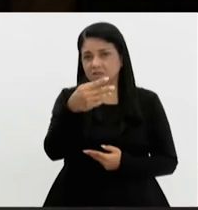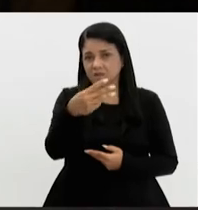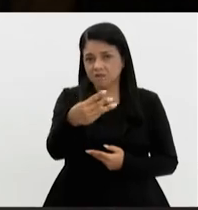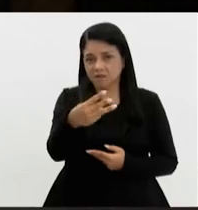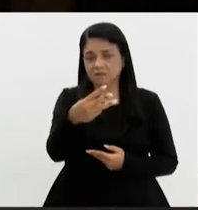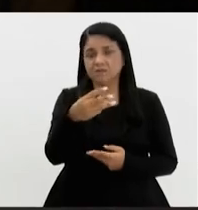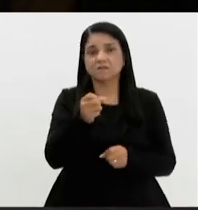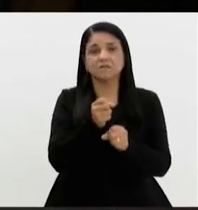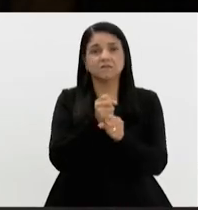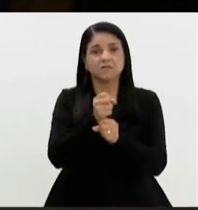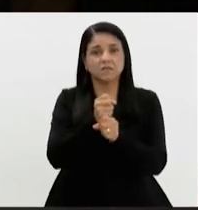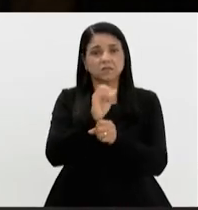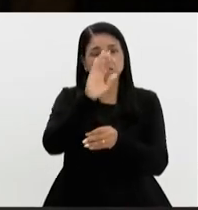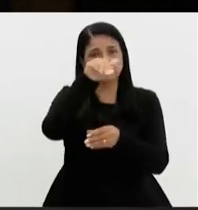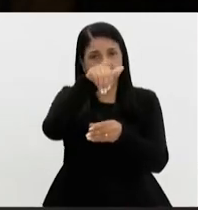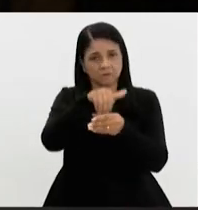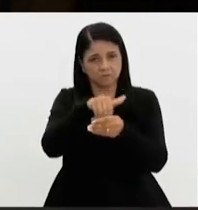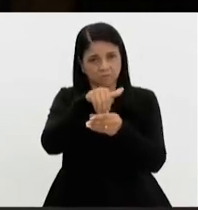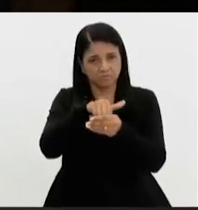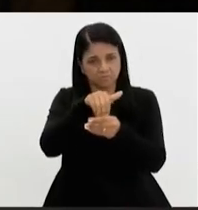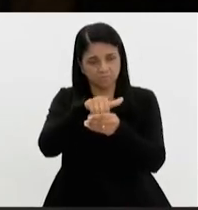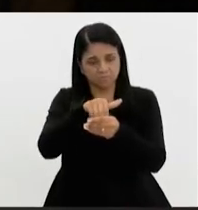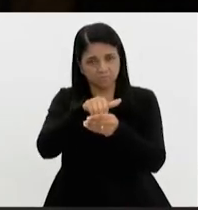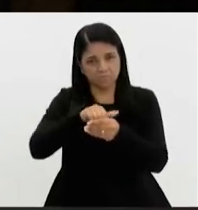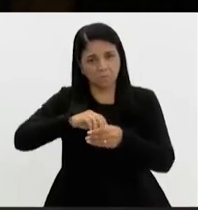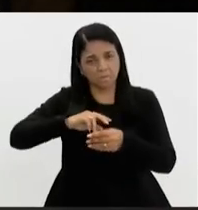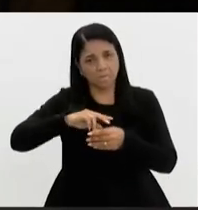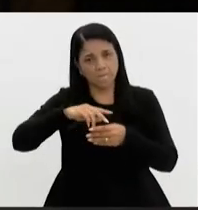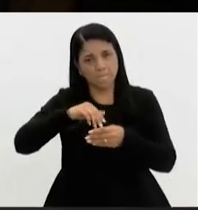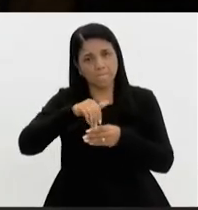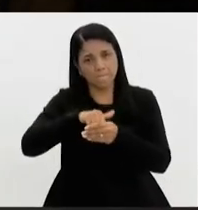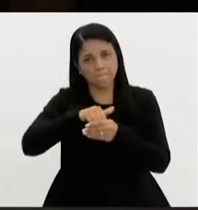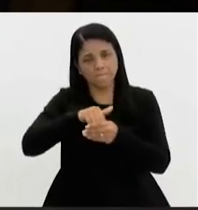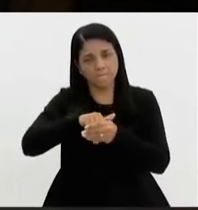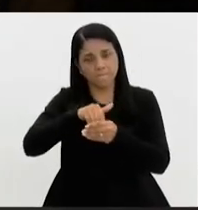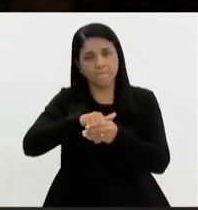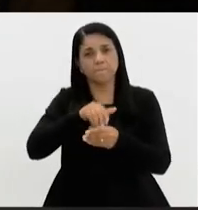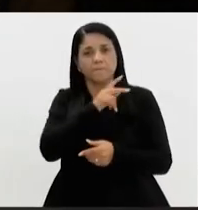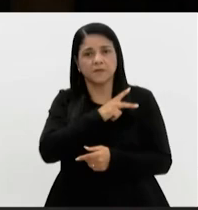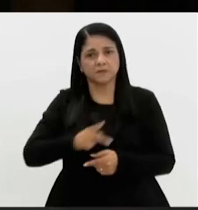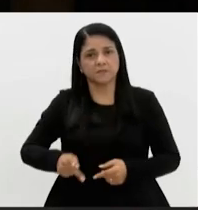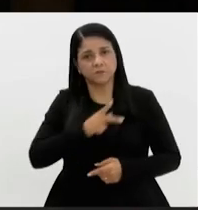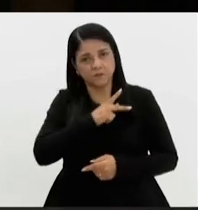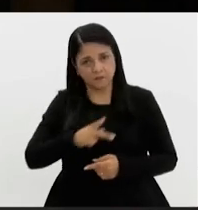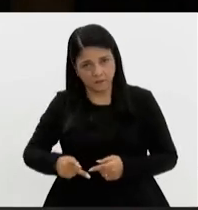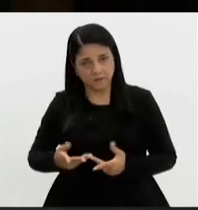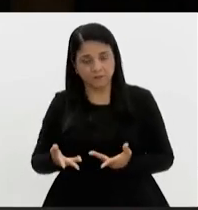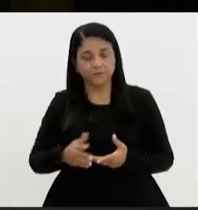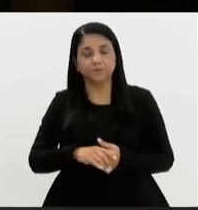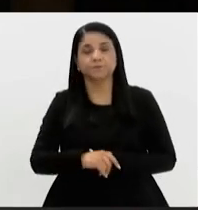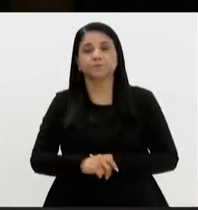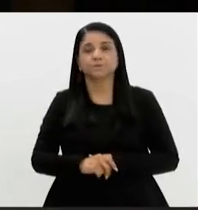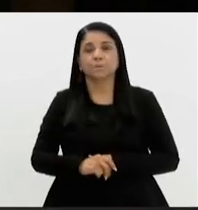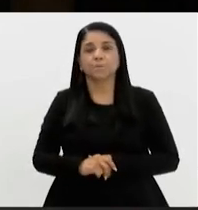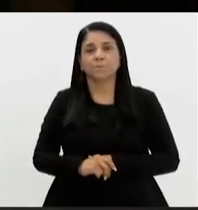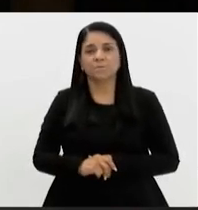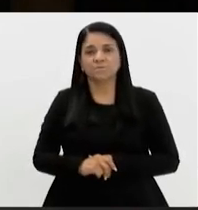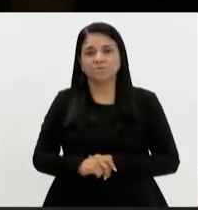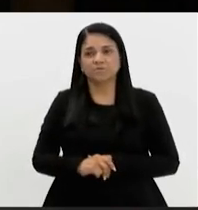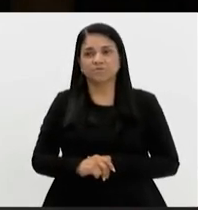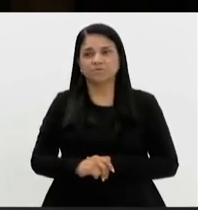reeleições eh seguidas de seus respectivos presidentes e eu